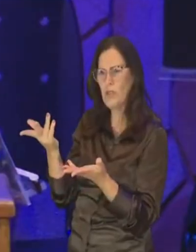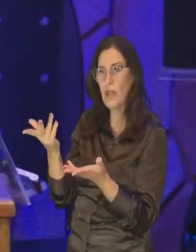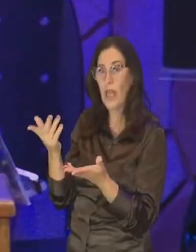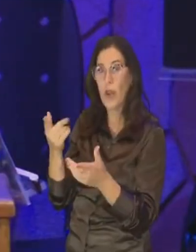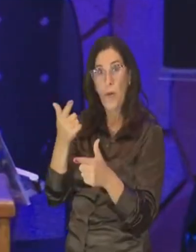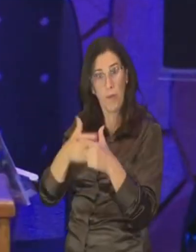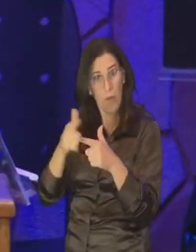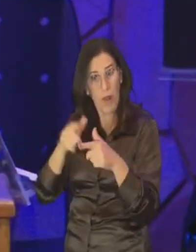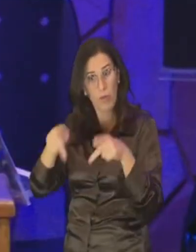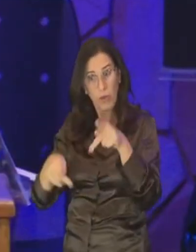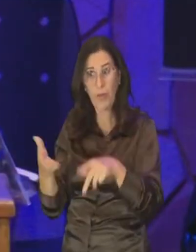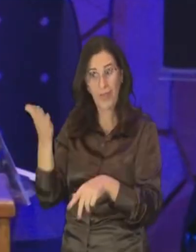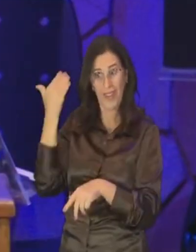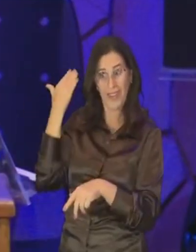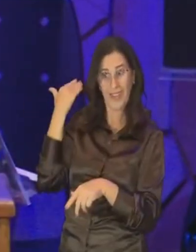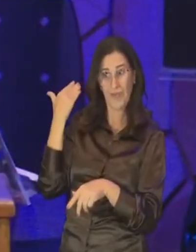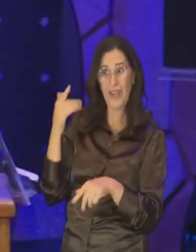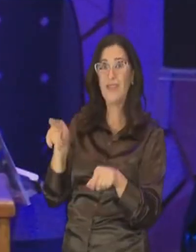da época,